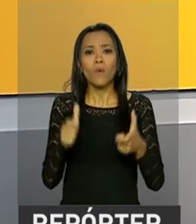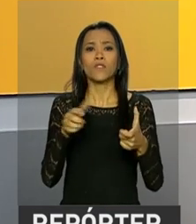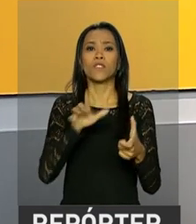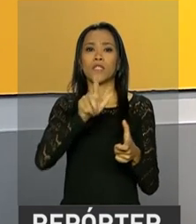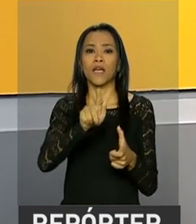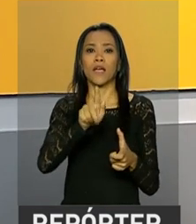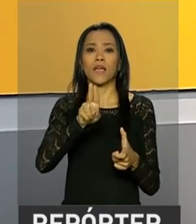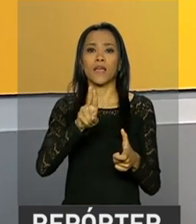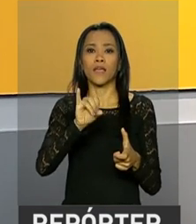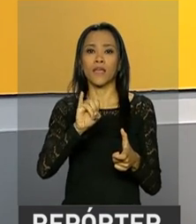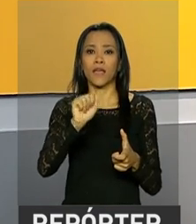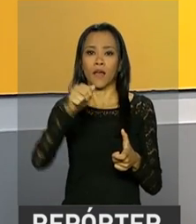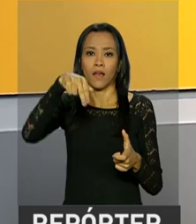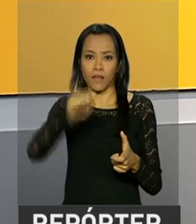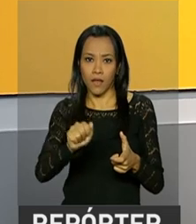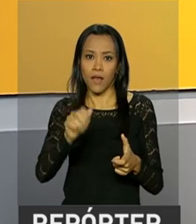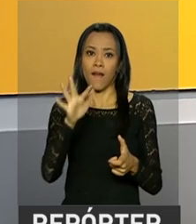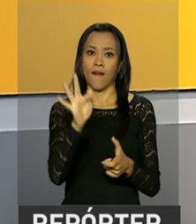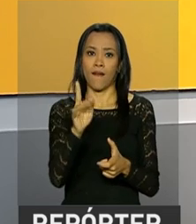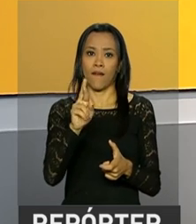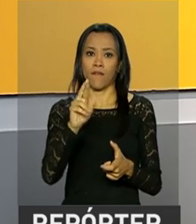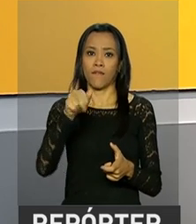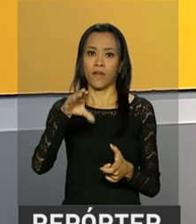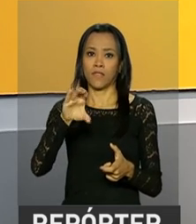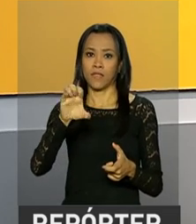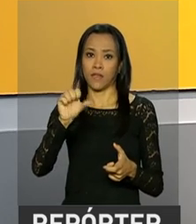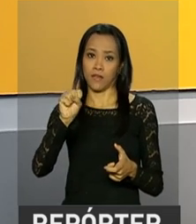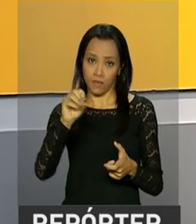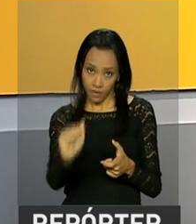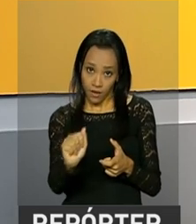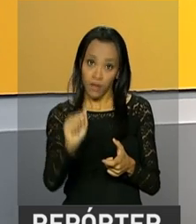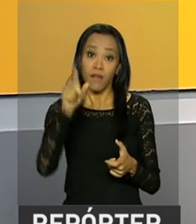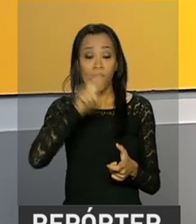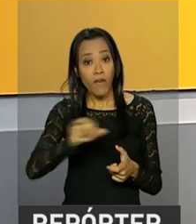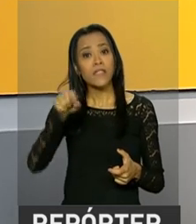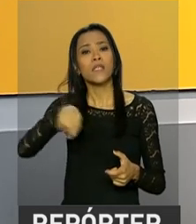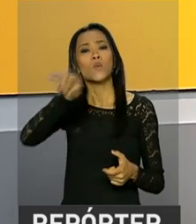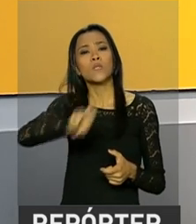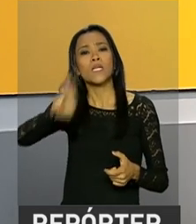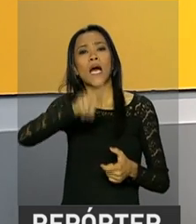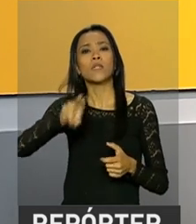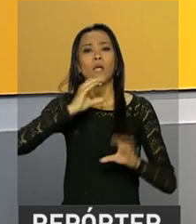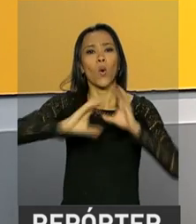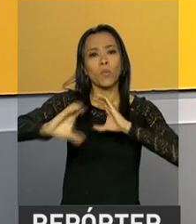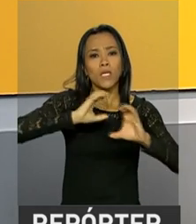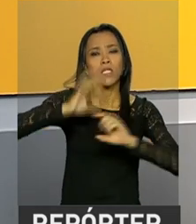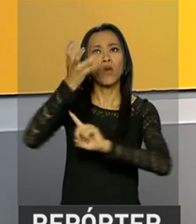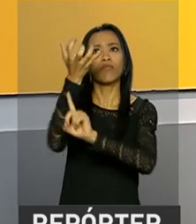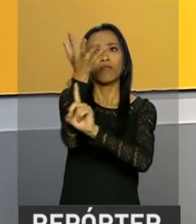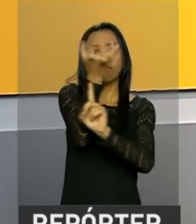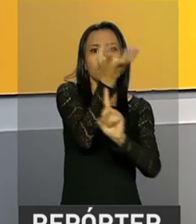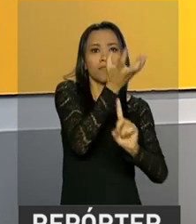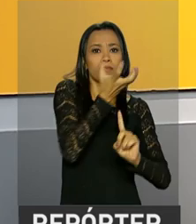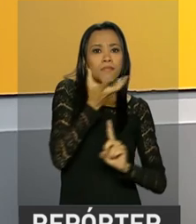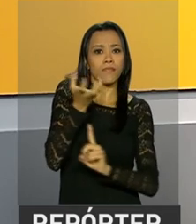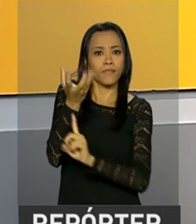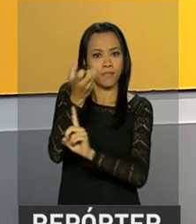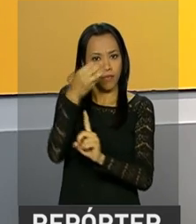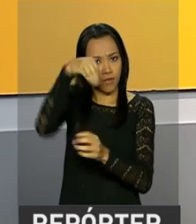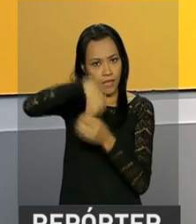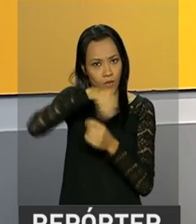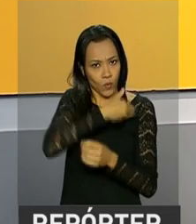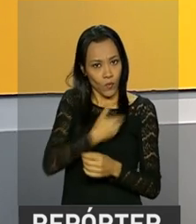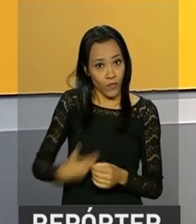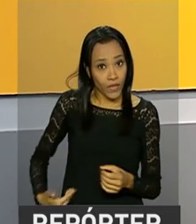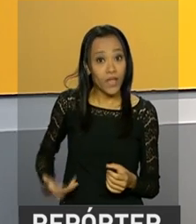na Guiana Francesa. O equipamento será usado nas comunicações estratégicas do governo e vai possibilitar